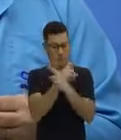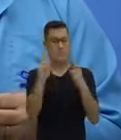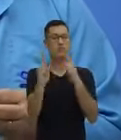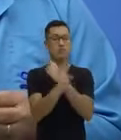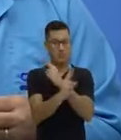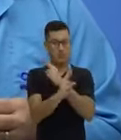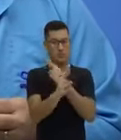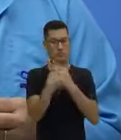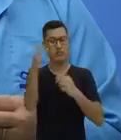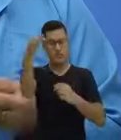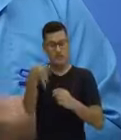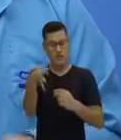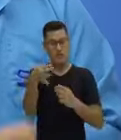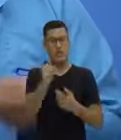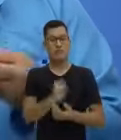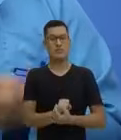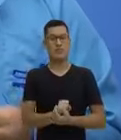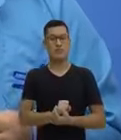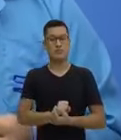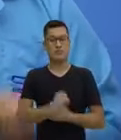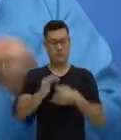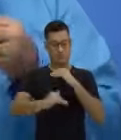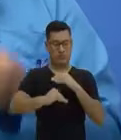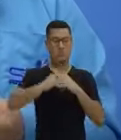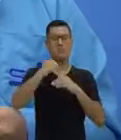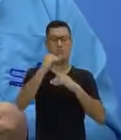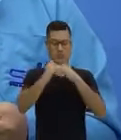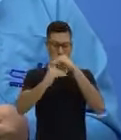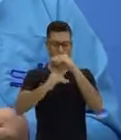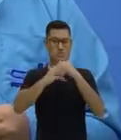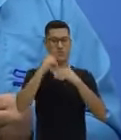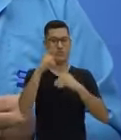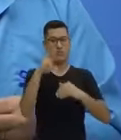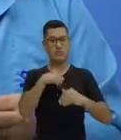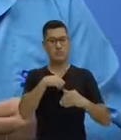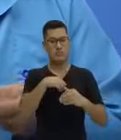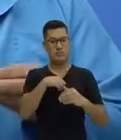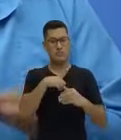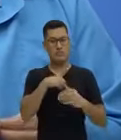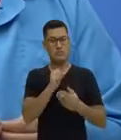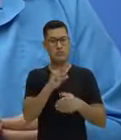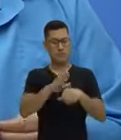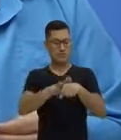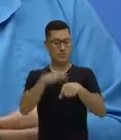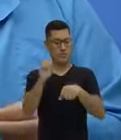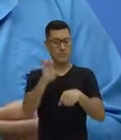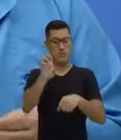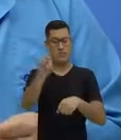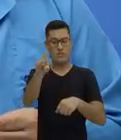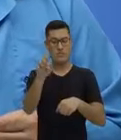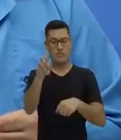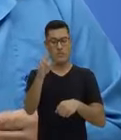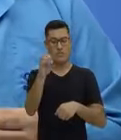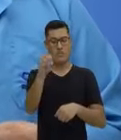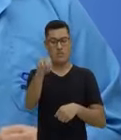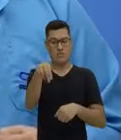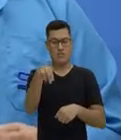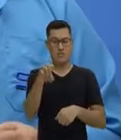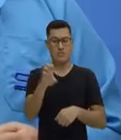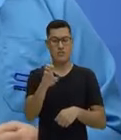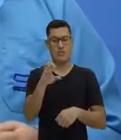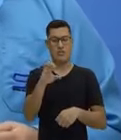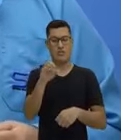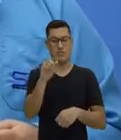exponencial, tá certo? Então este crescimento, que tem que ficar bem claro pra ti, que é um crescimento chamado exponencial, ele cresce